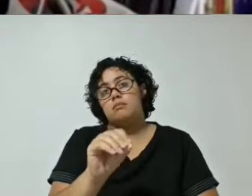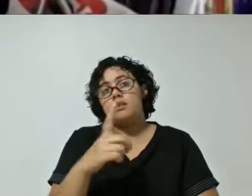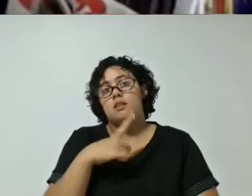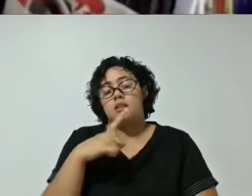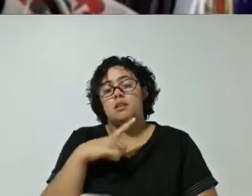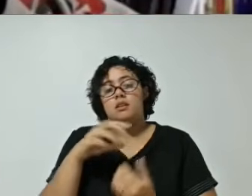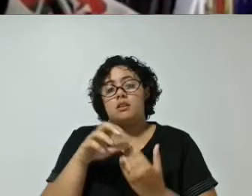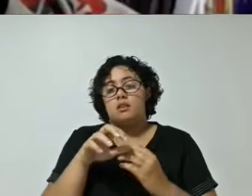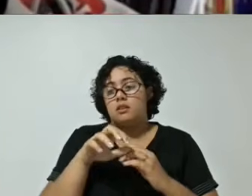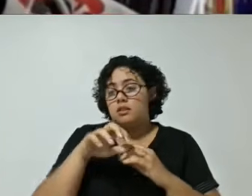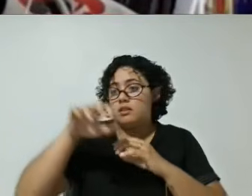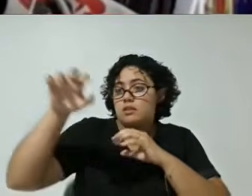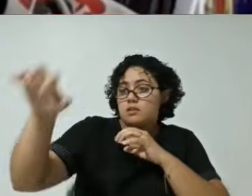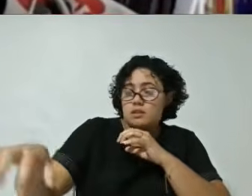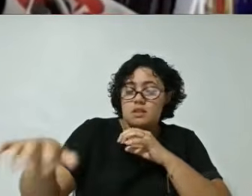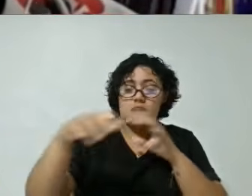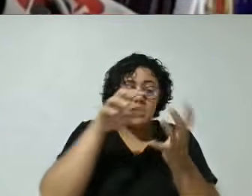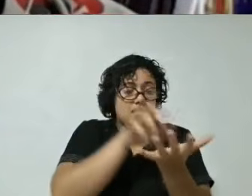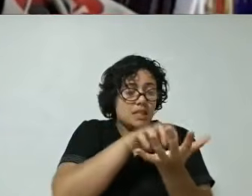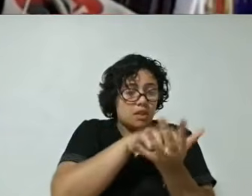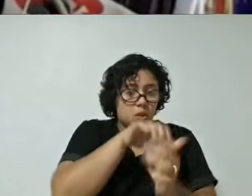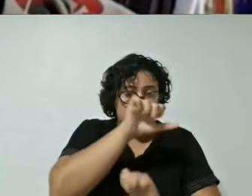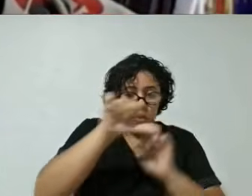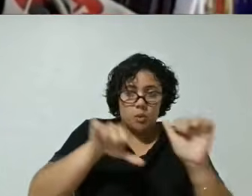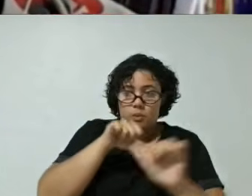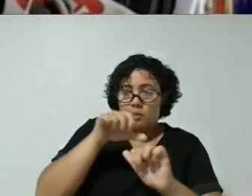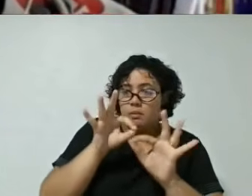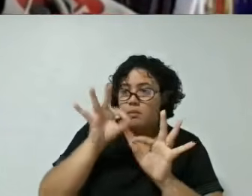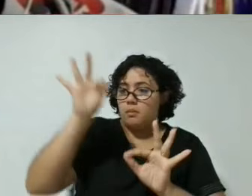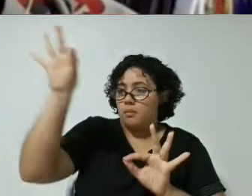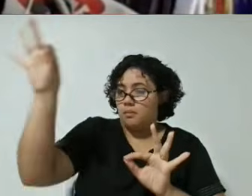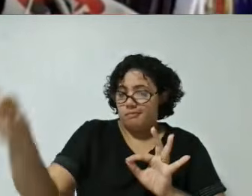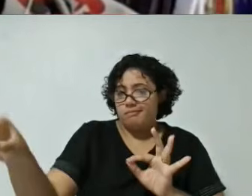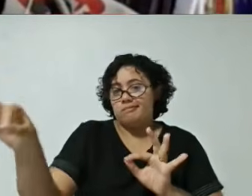a periferia. uhum, É,